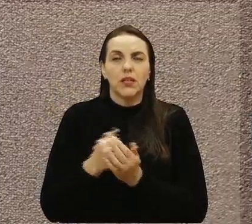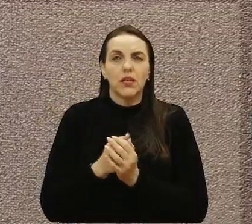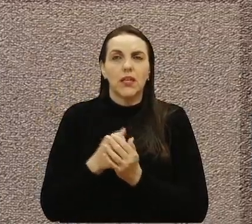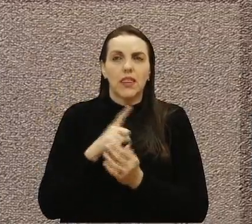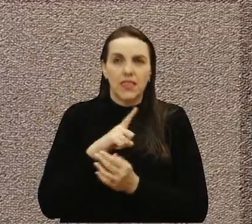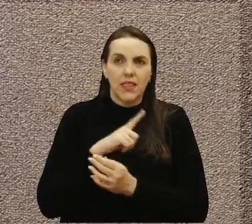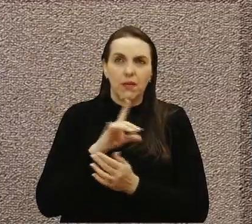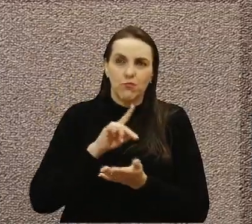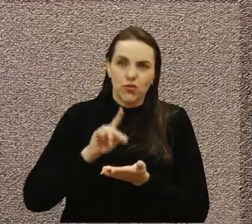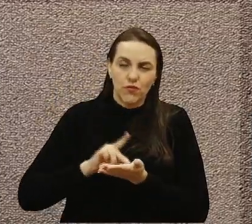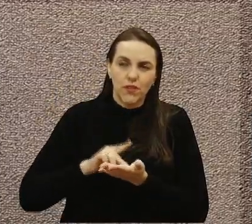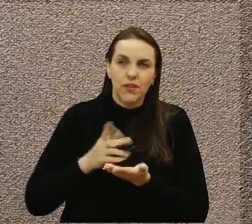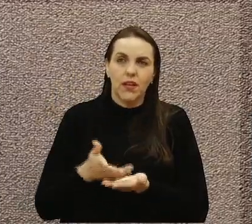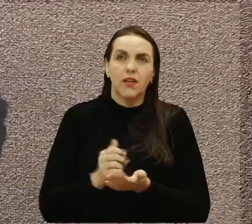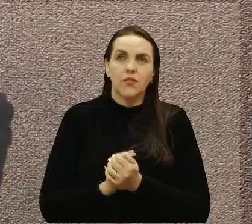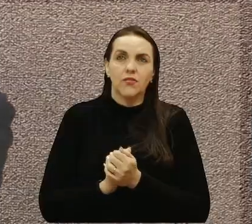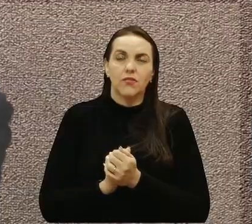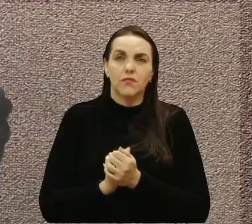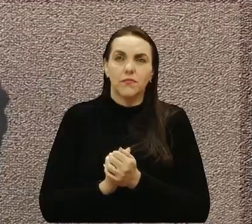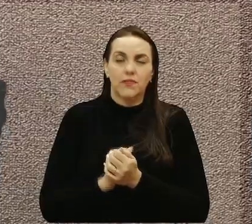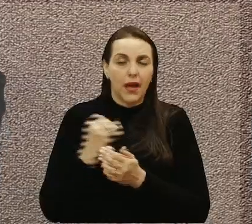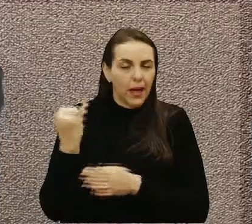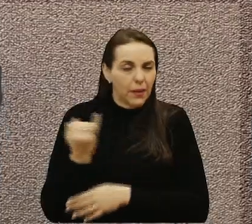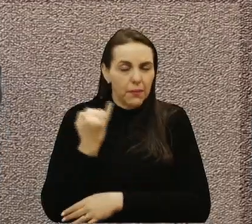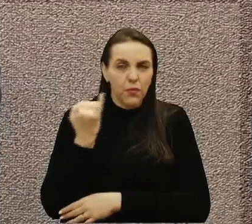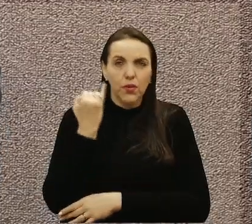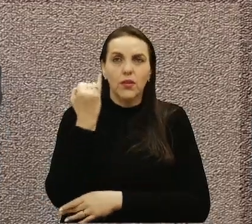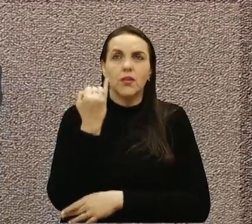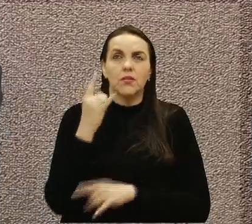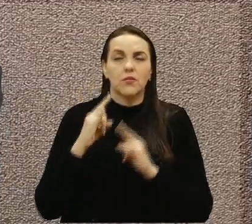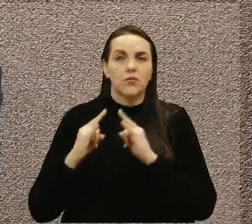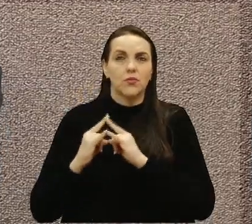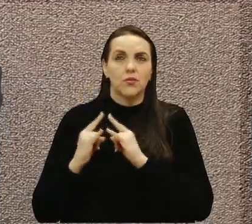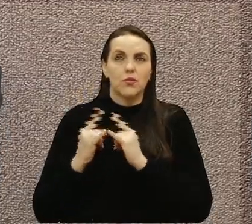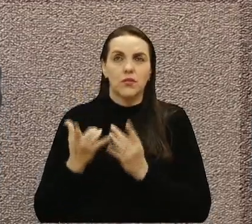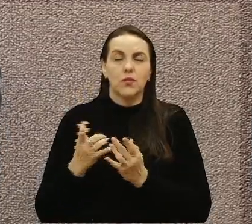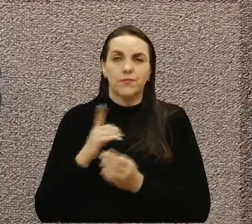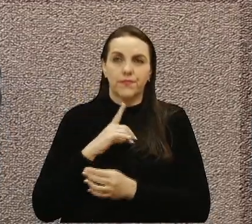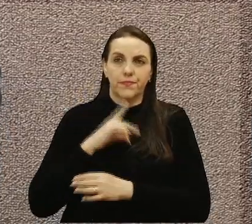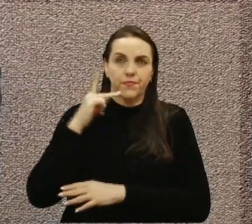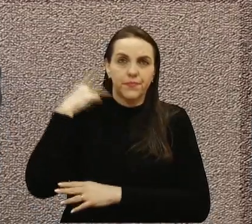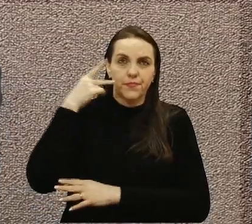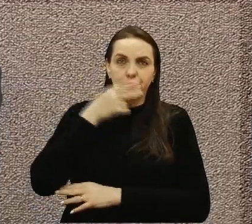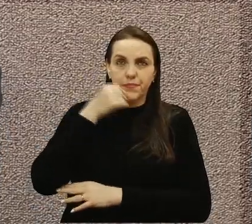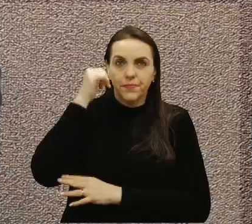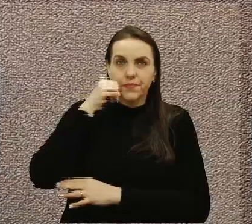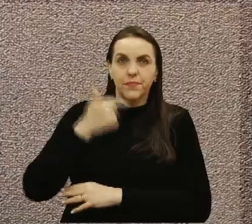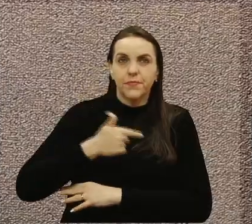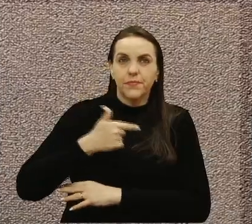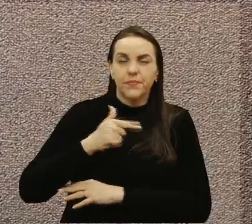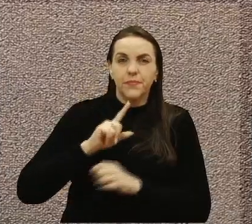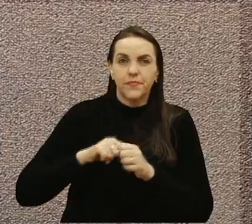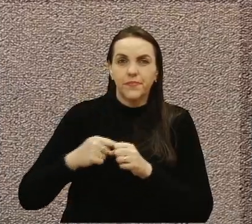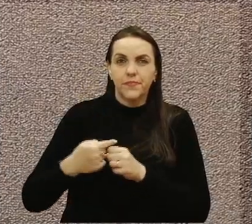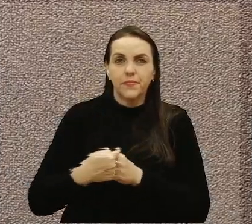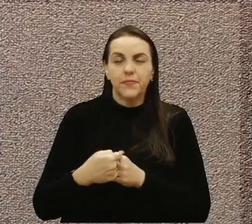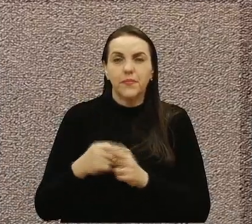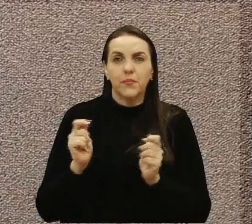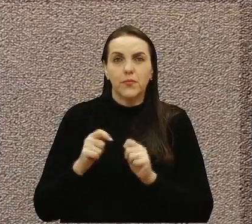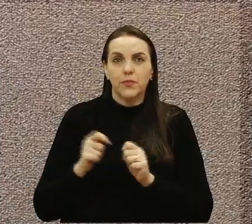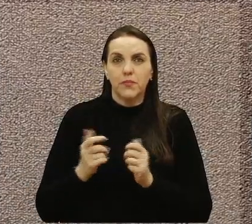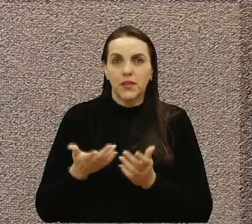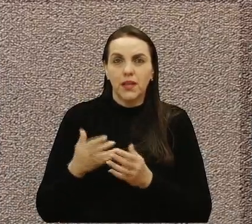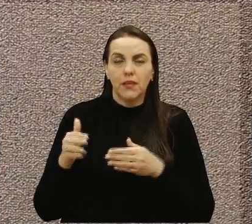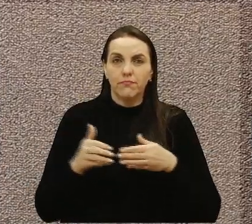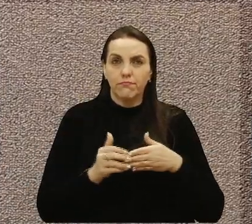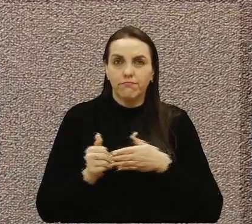tenhamos verdadeiramente a noção da importância que, como instituição, nós temos como os vereadores da segunda cidade e que possamos conduzir